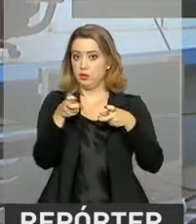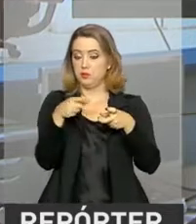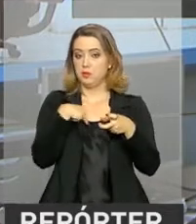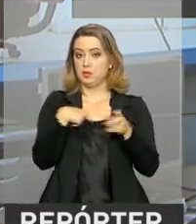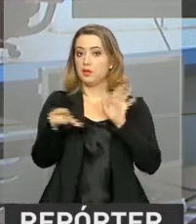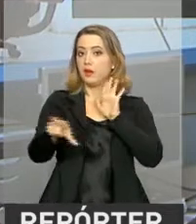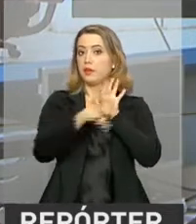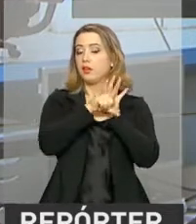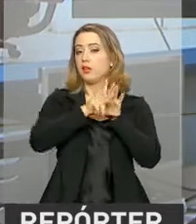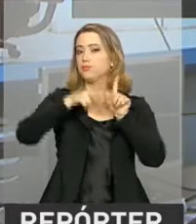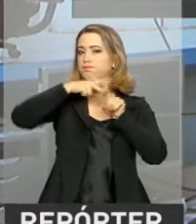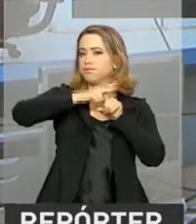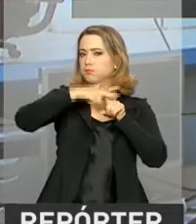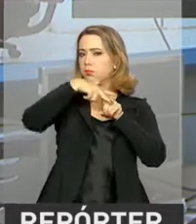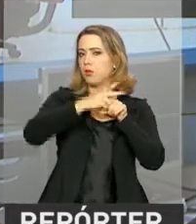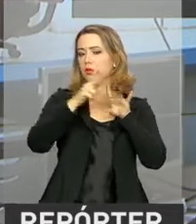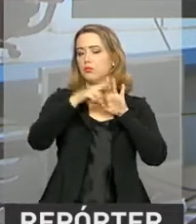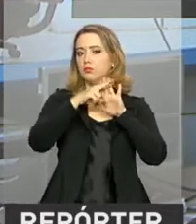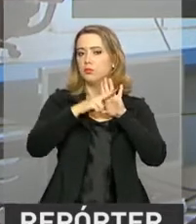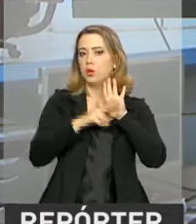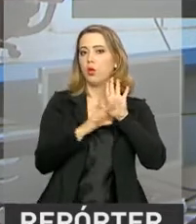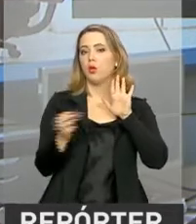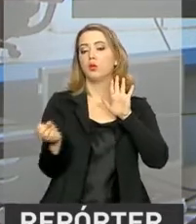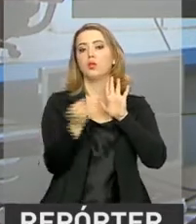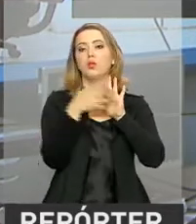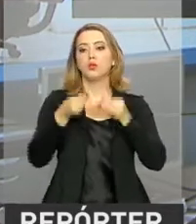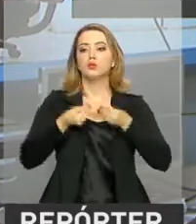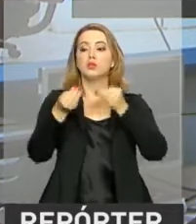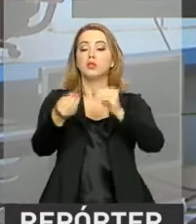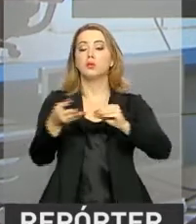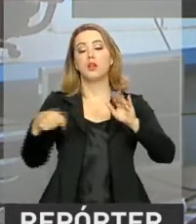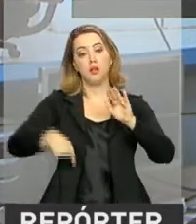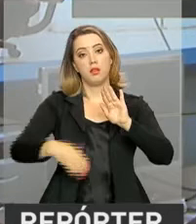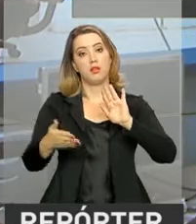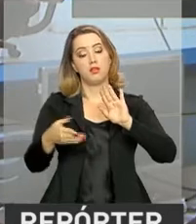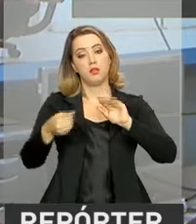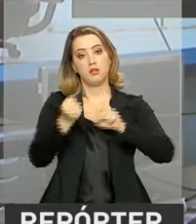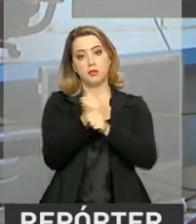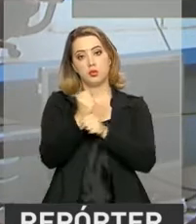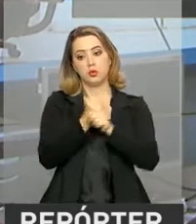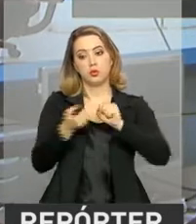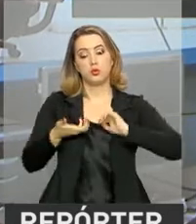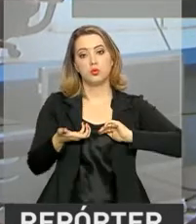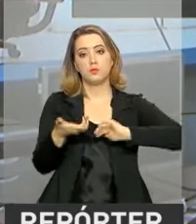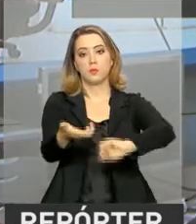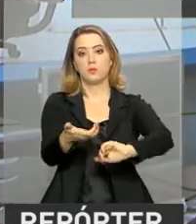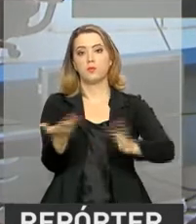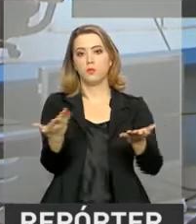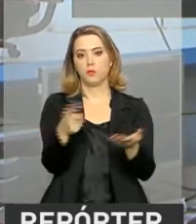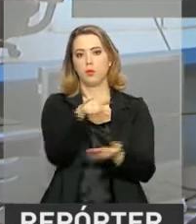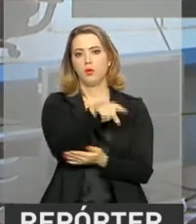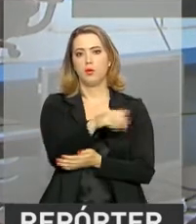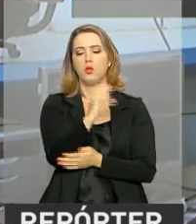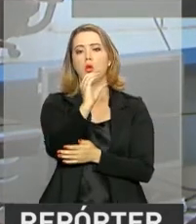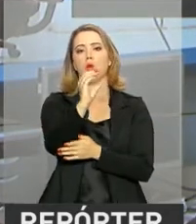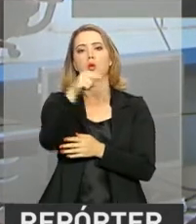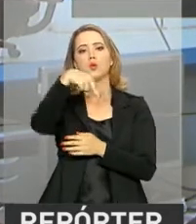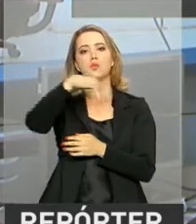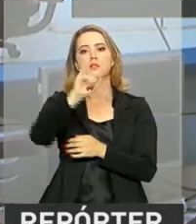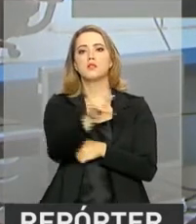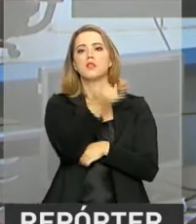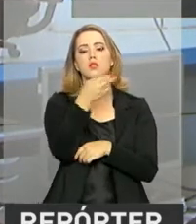adoção seja encaminhada ainda neste ano ao congresso nacional segundo o cadastro nacional de crianças acolhidas do conselho nacional de justiça